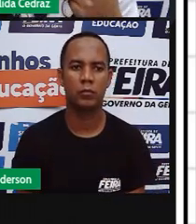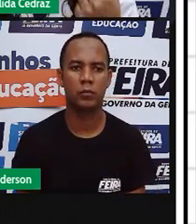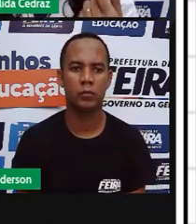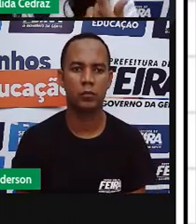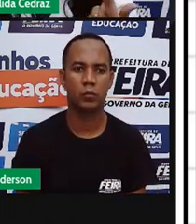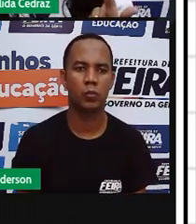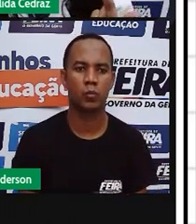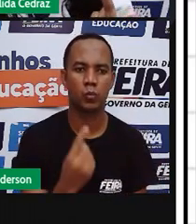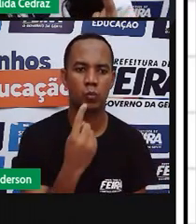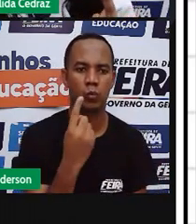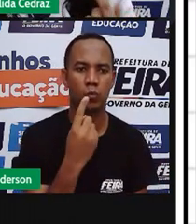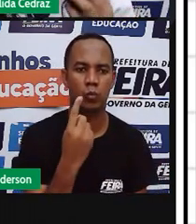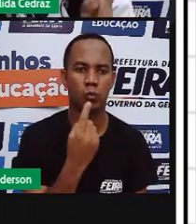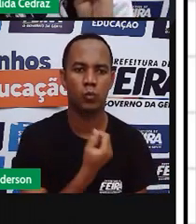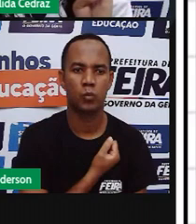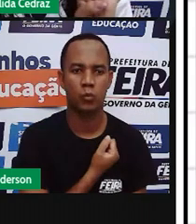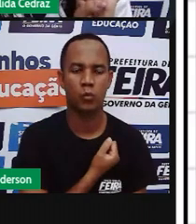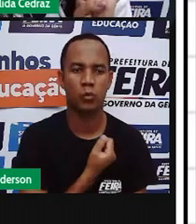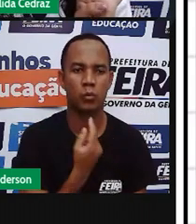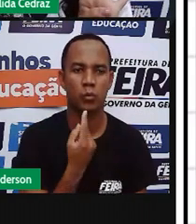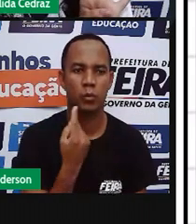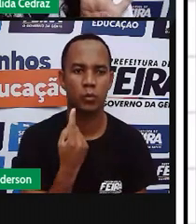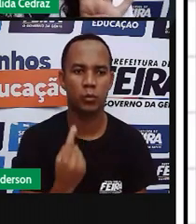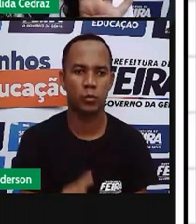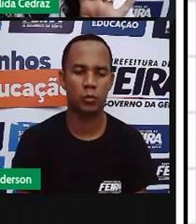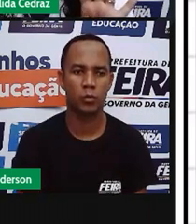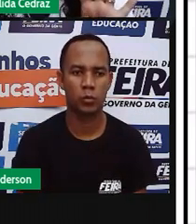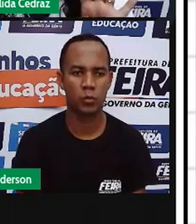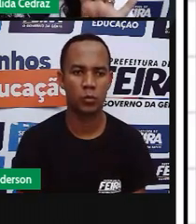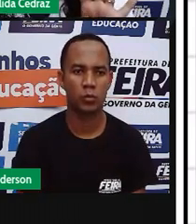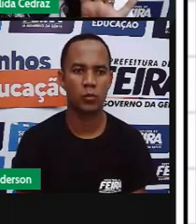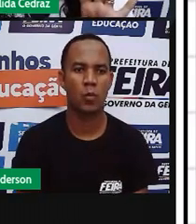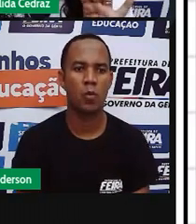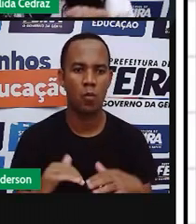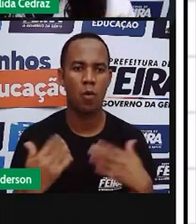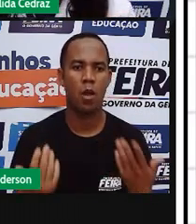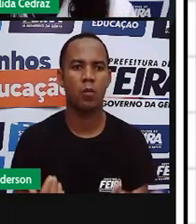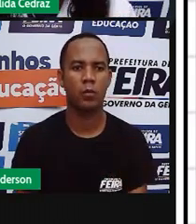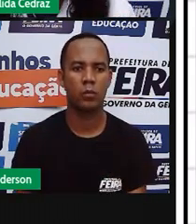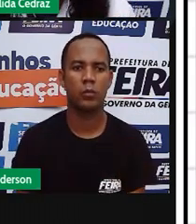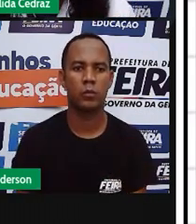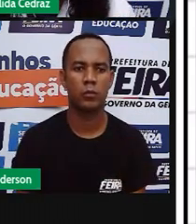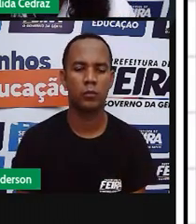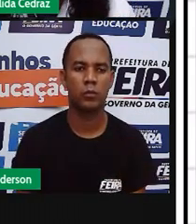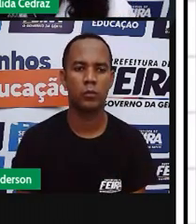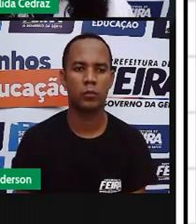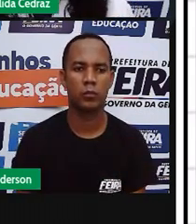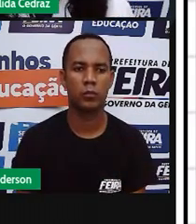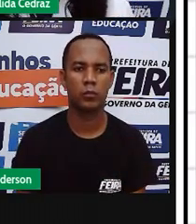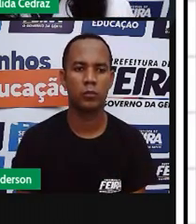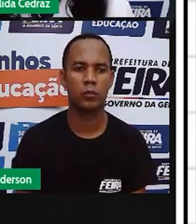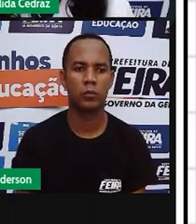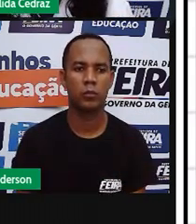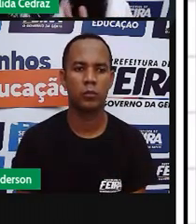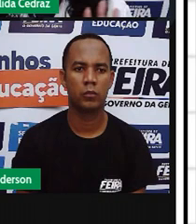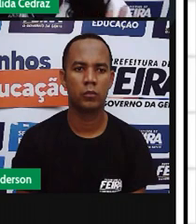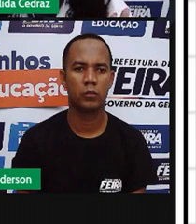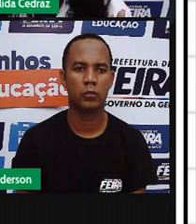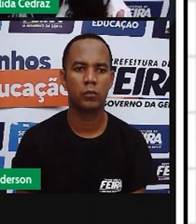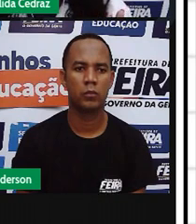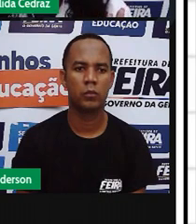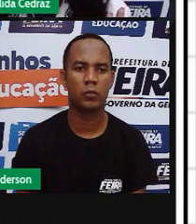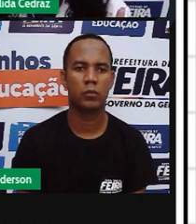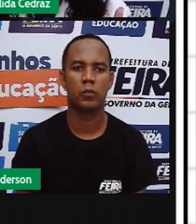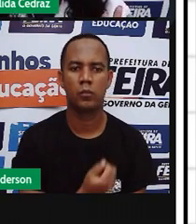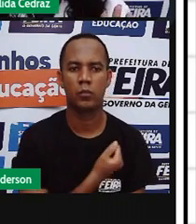1. Número 4. Qual é a cor do número 4? Amarelo. Número 6. Qual é a